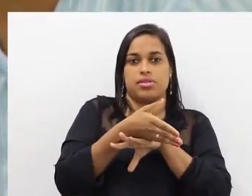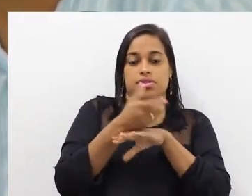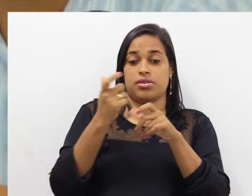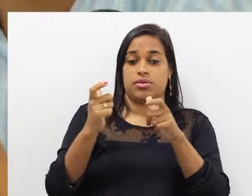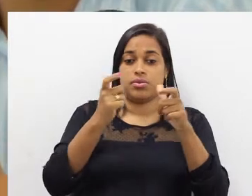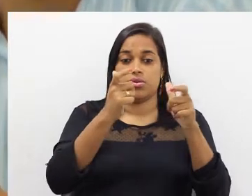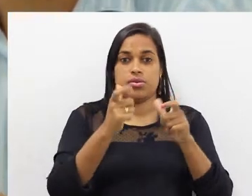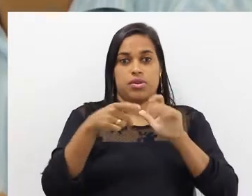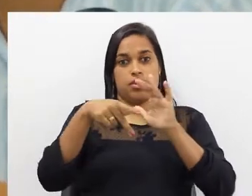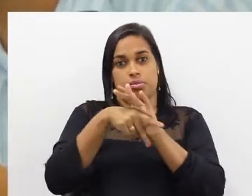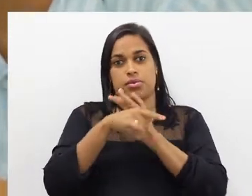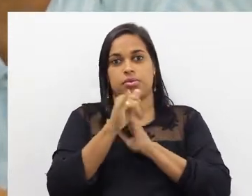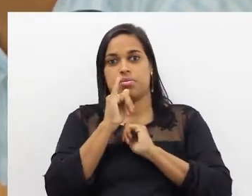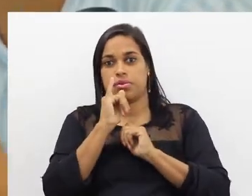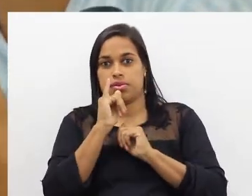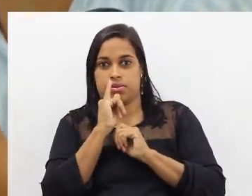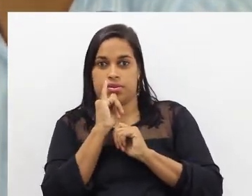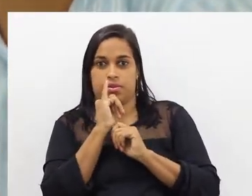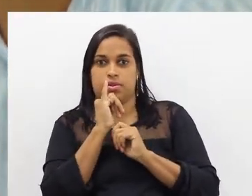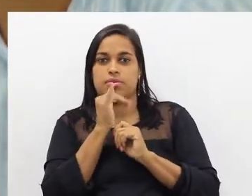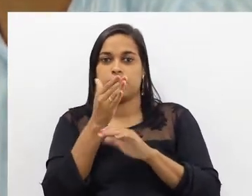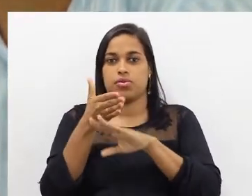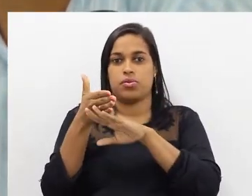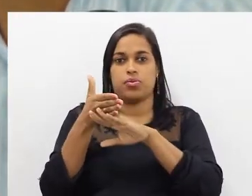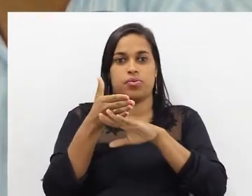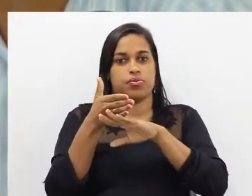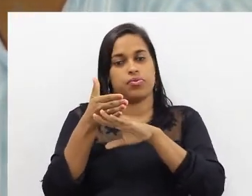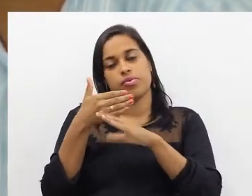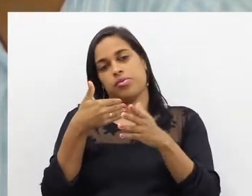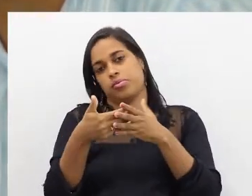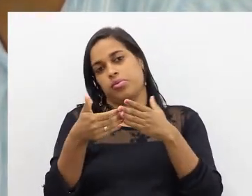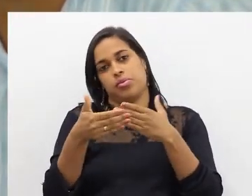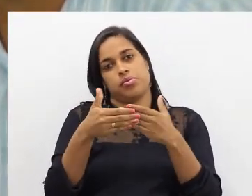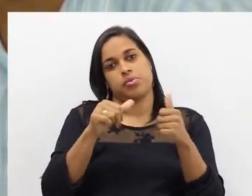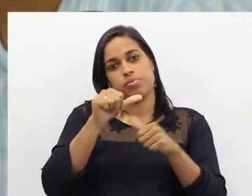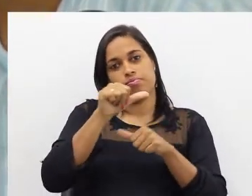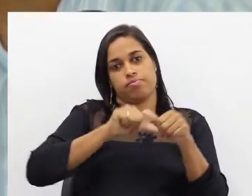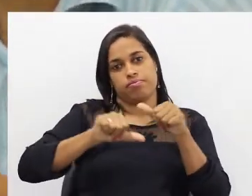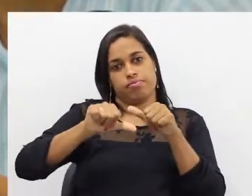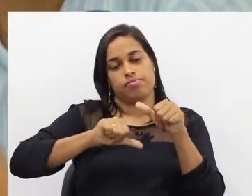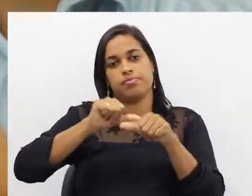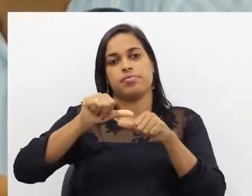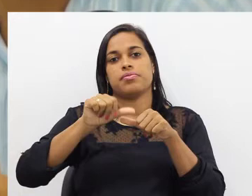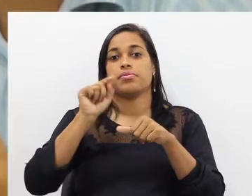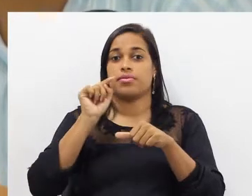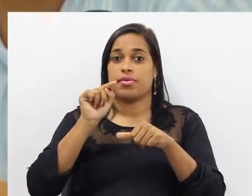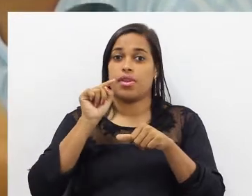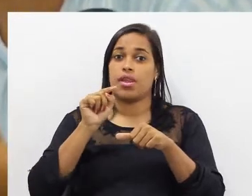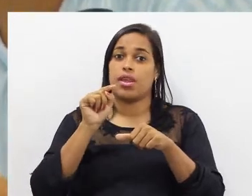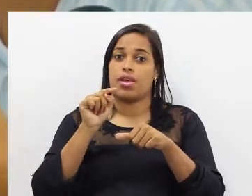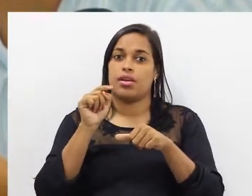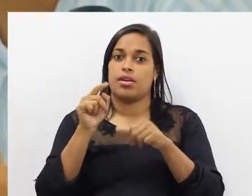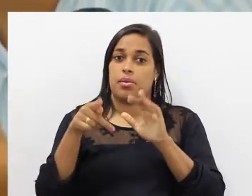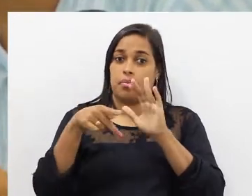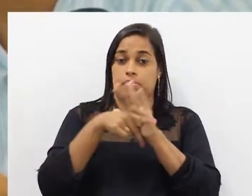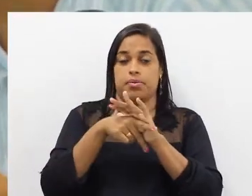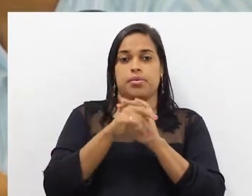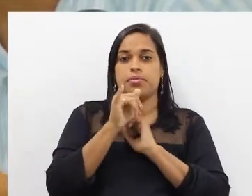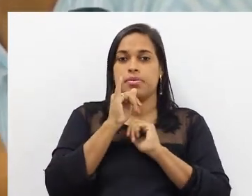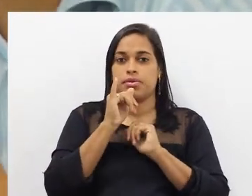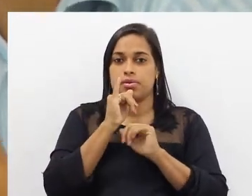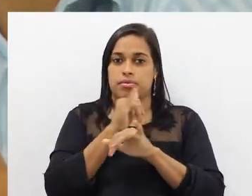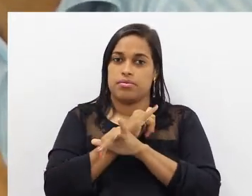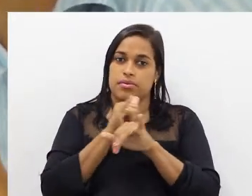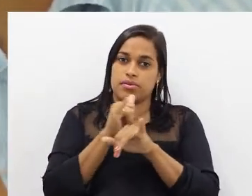para bater papo, para enviar uma foto, para receber um vídeo, para fazer qualquer interação desse tipo, está havendo a troca de dados